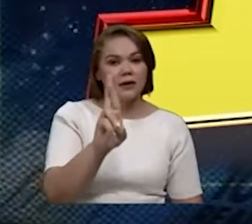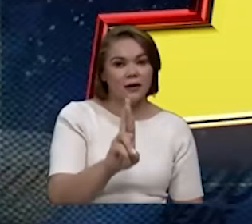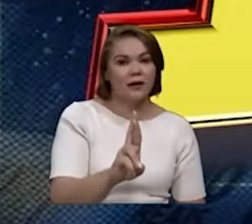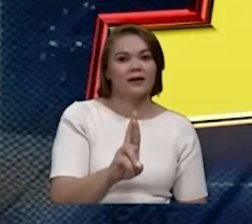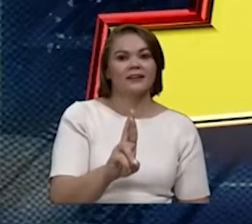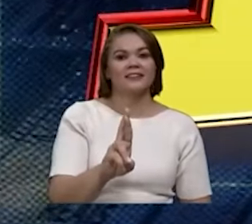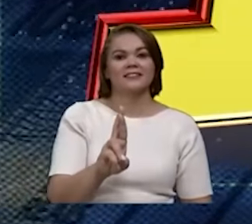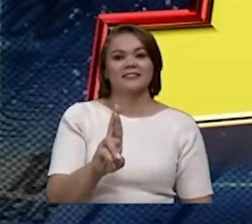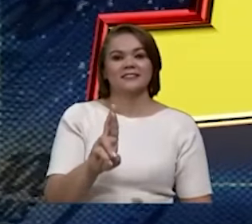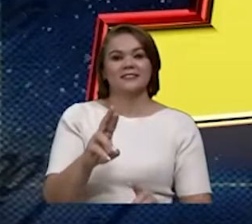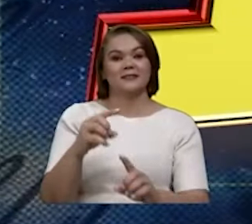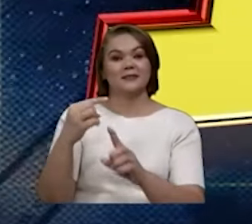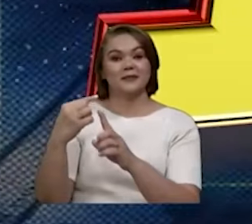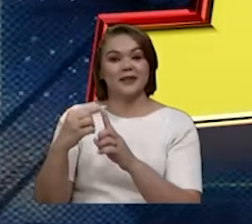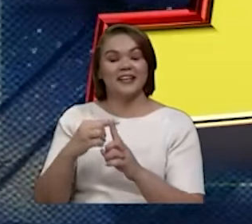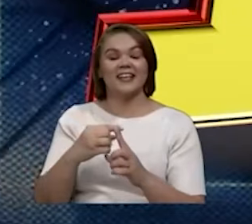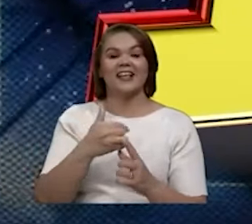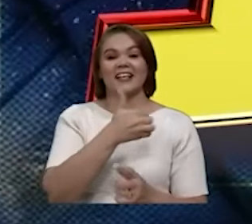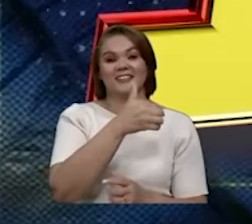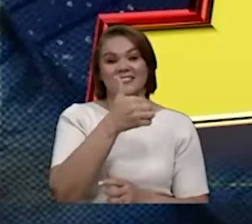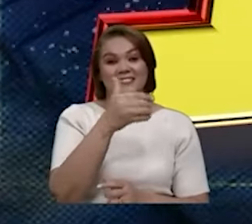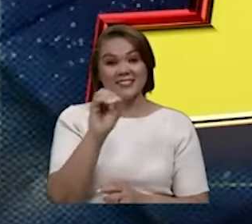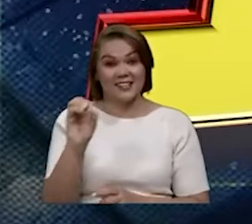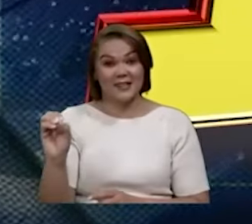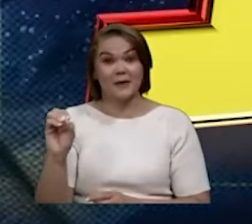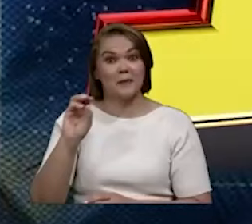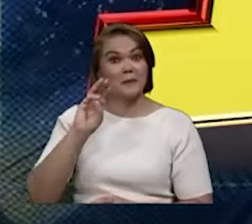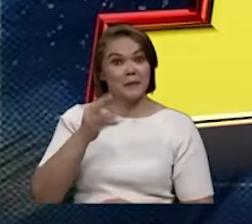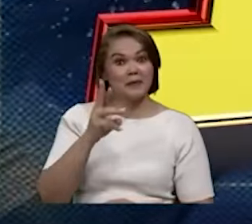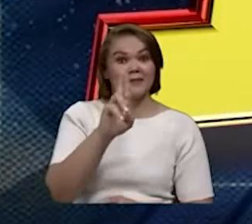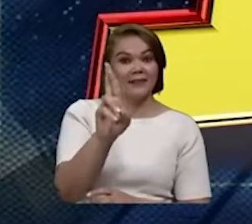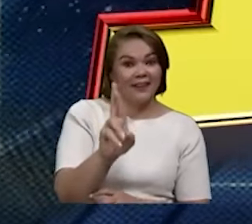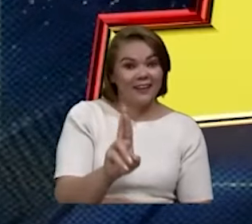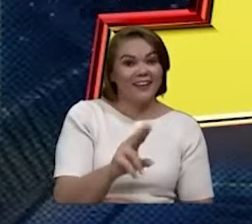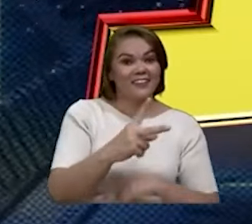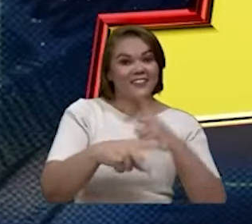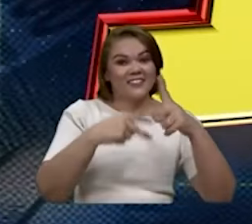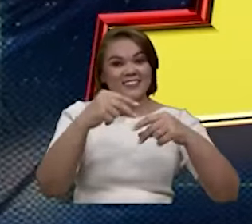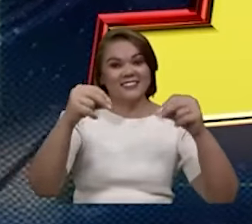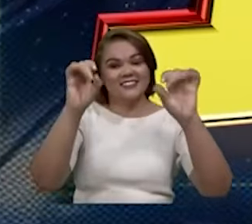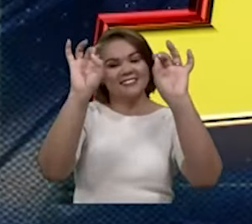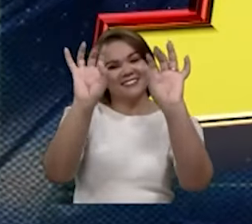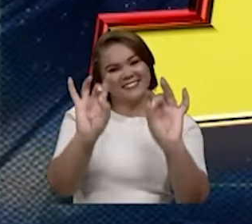mil reais agora no quarto prêmio especial!